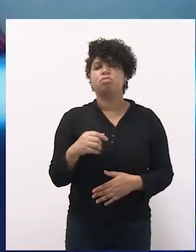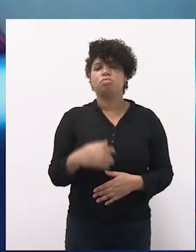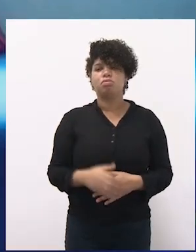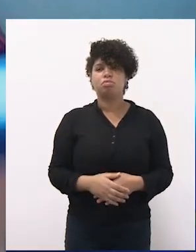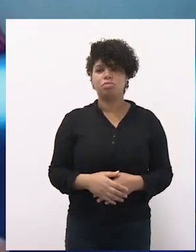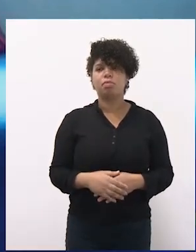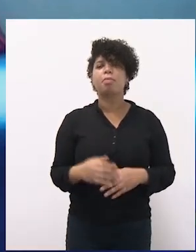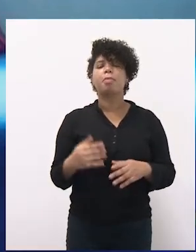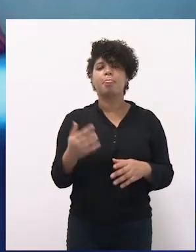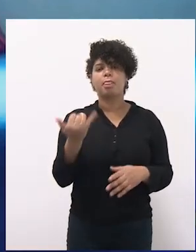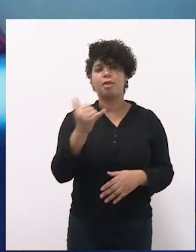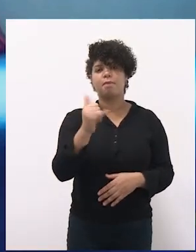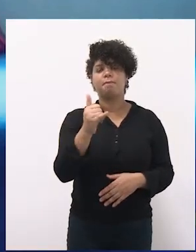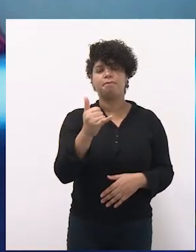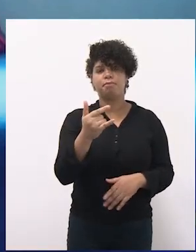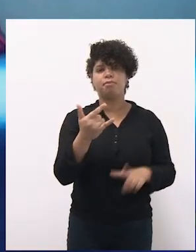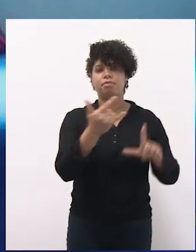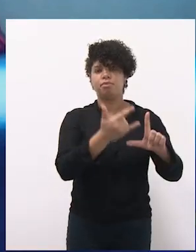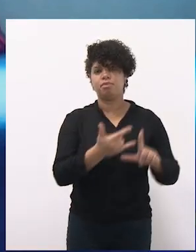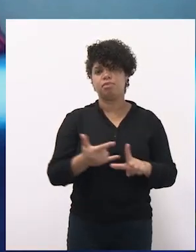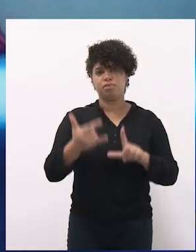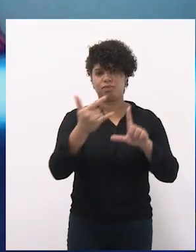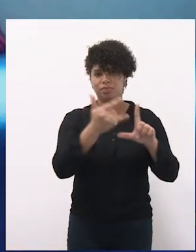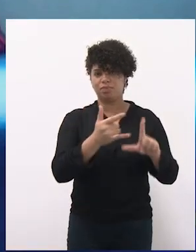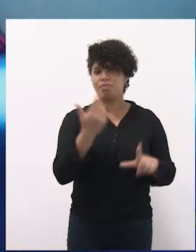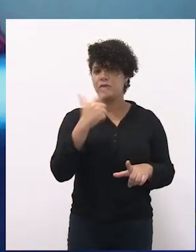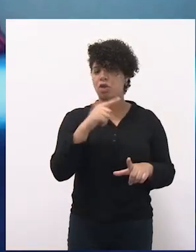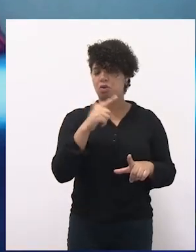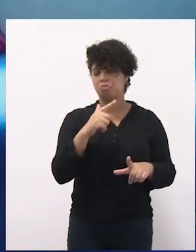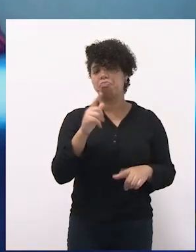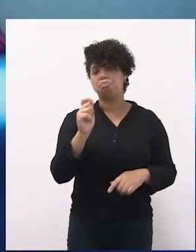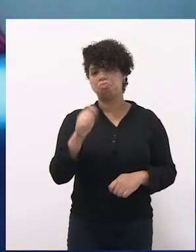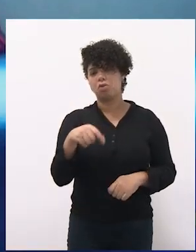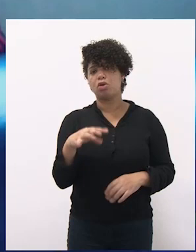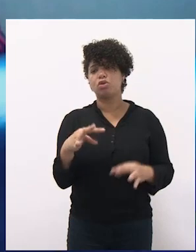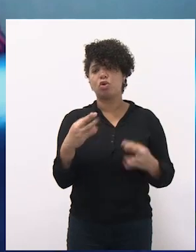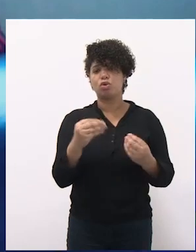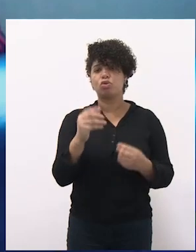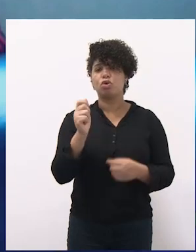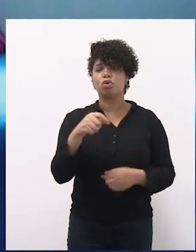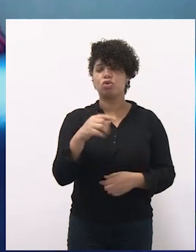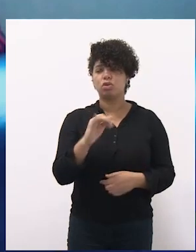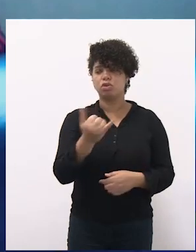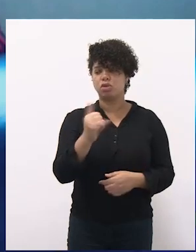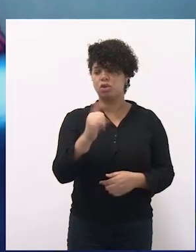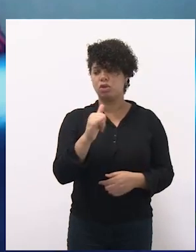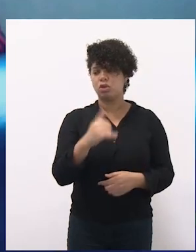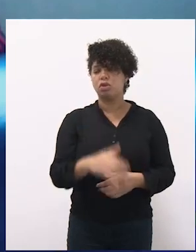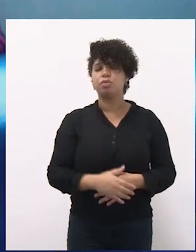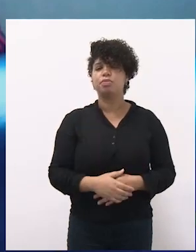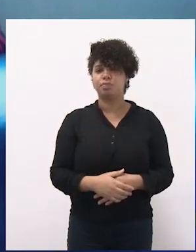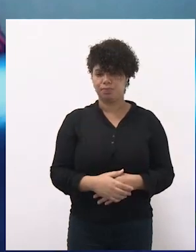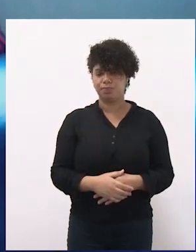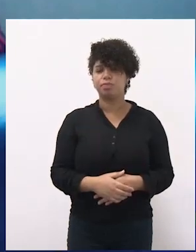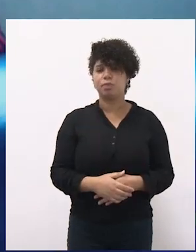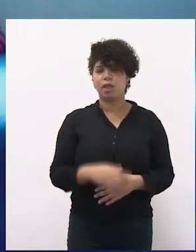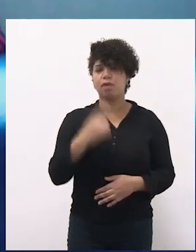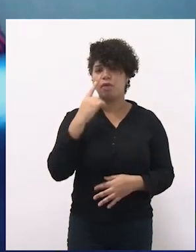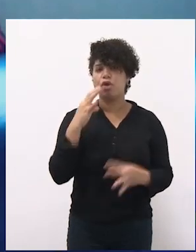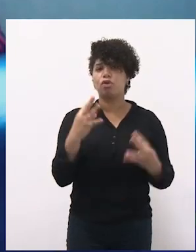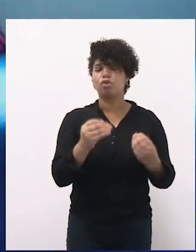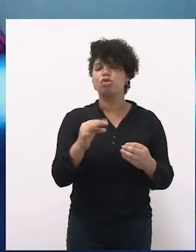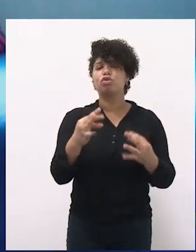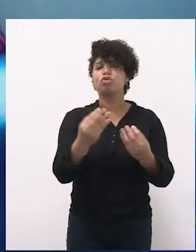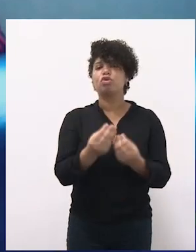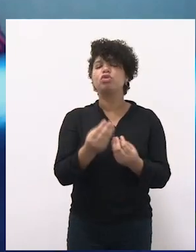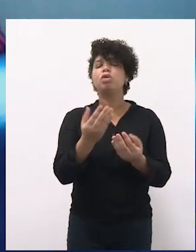Chromebook, você pode utilizar também, fazer tudo via celular aí, lembrando que você tem que